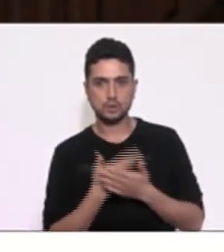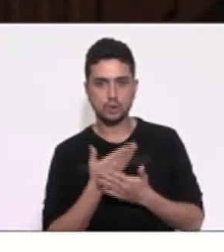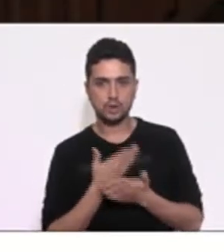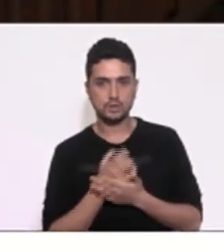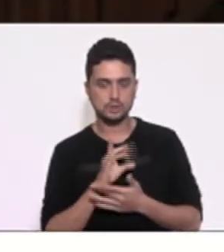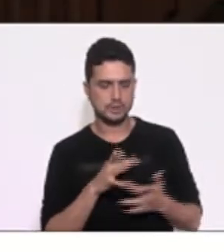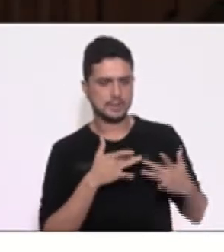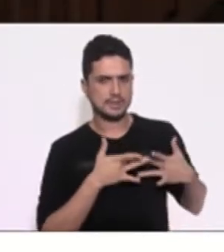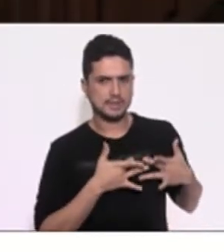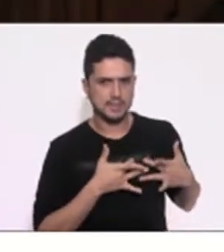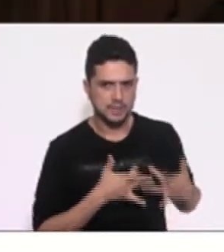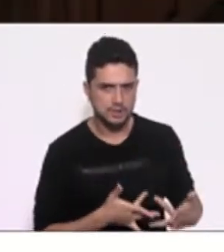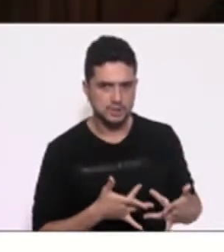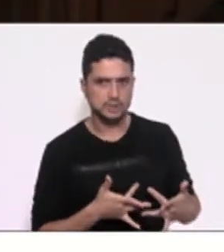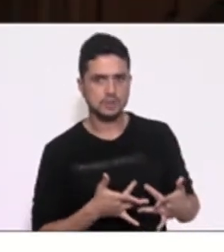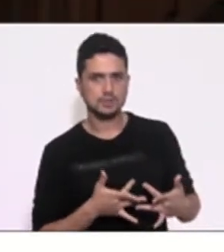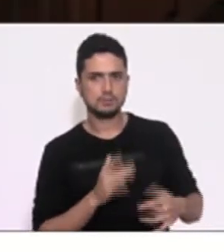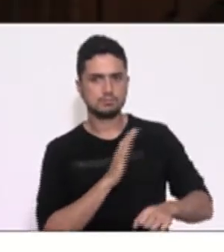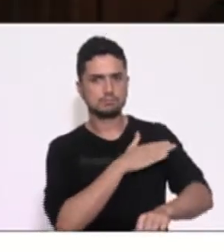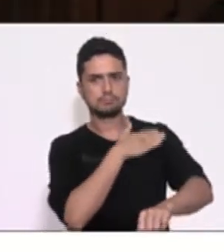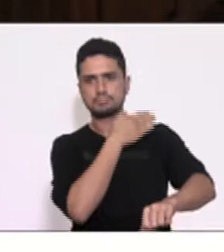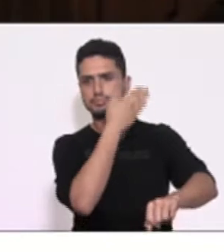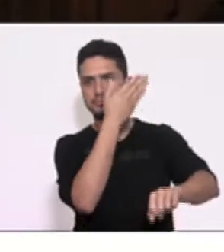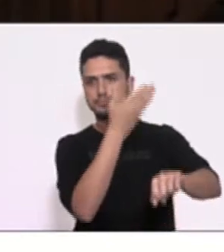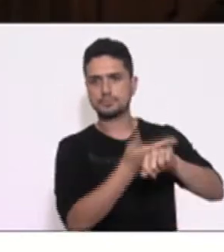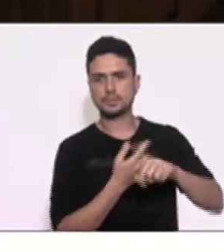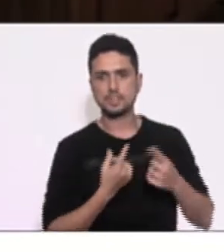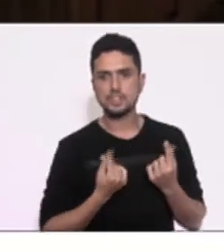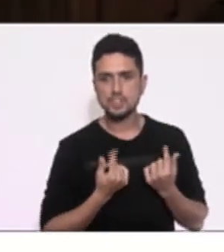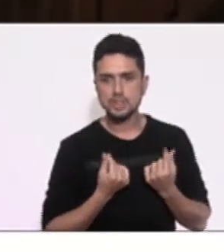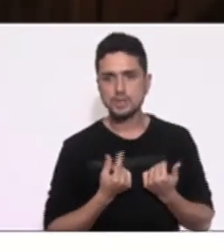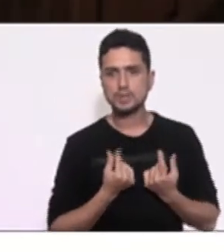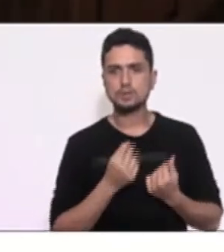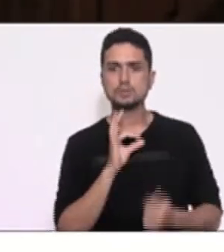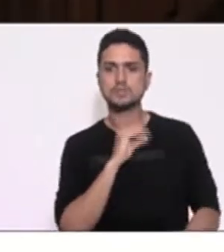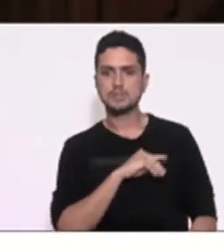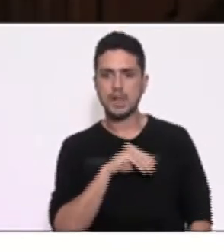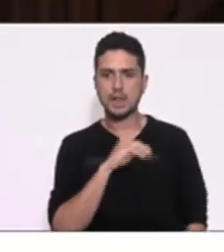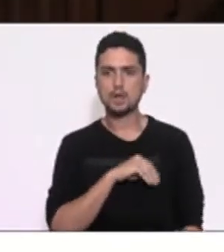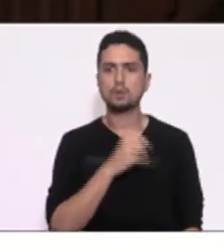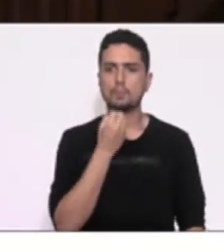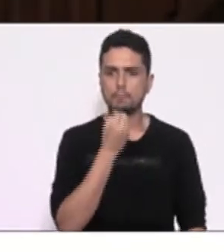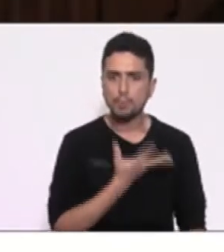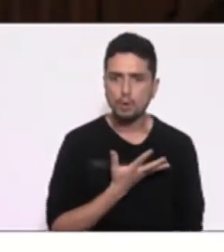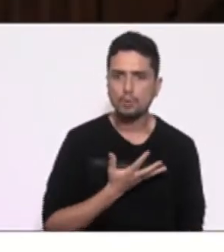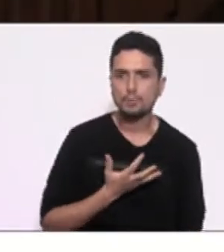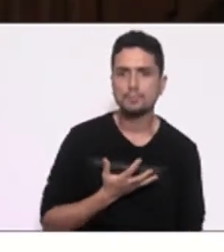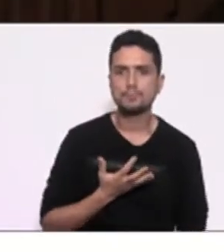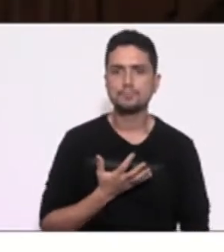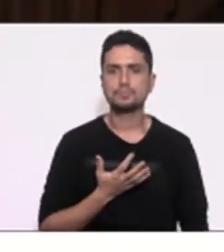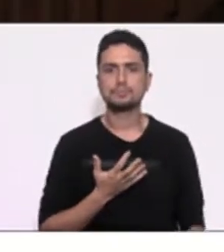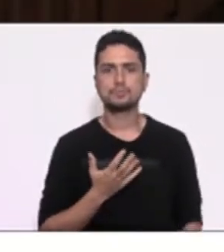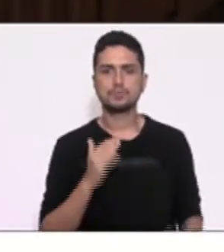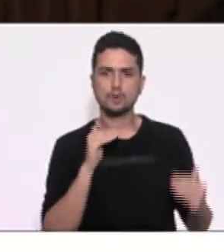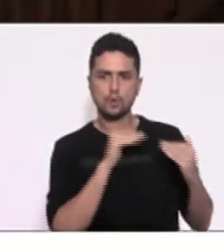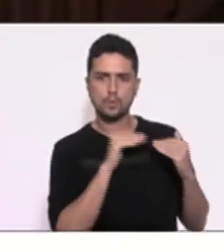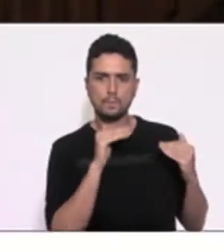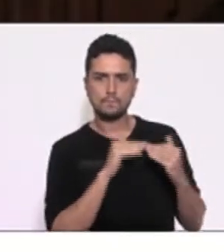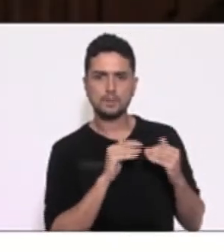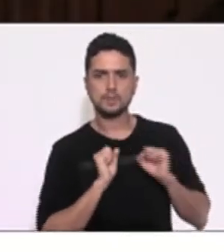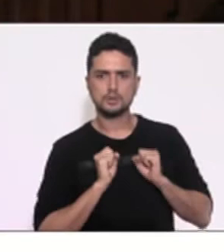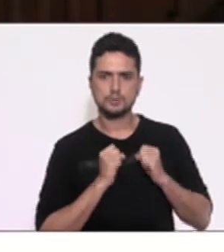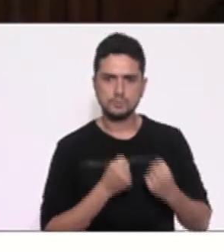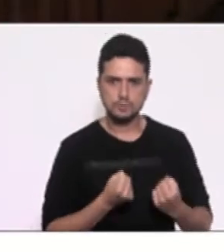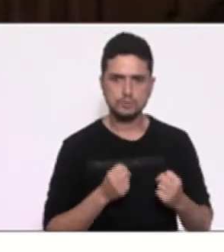se dedicar integralmente, com remuneração que seja satisfatória, digna, compatível com seu esforço de formação, com